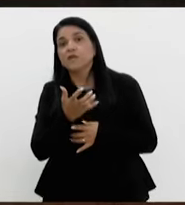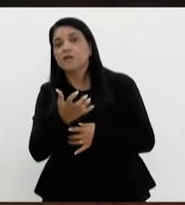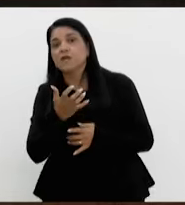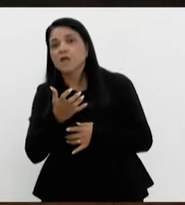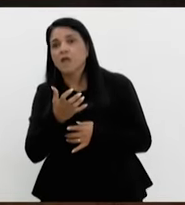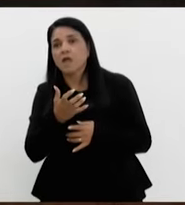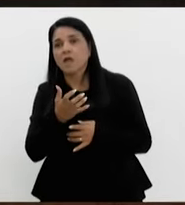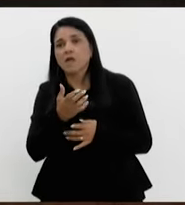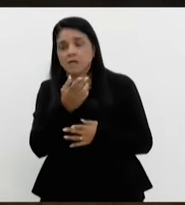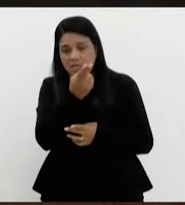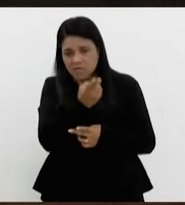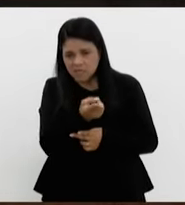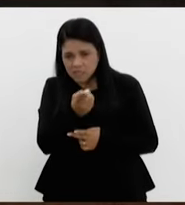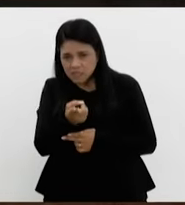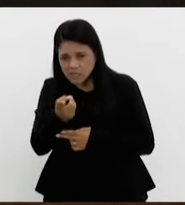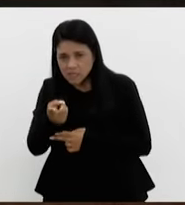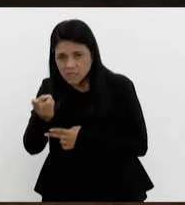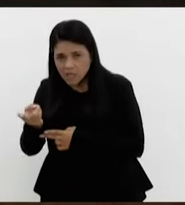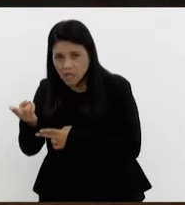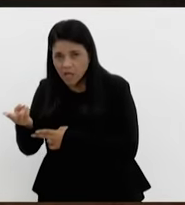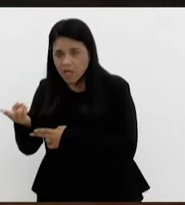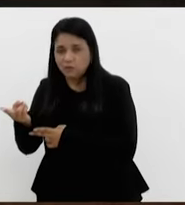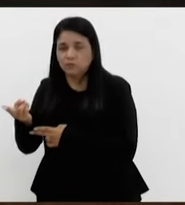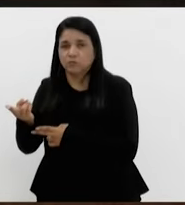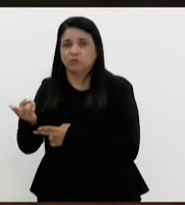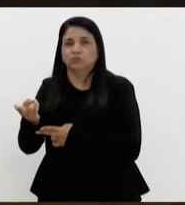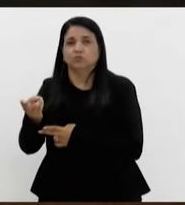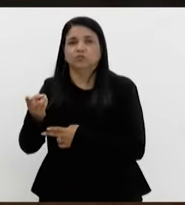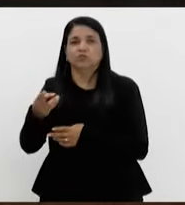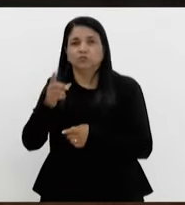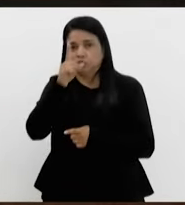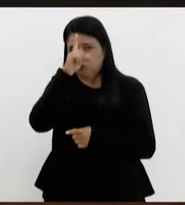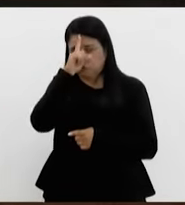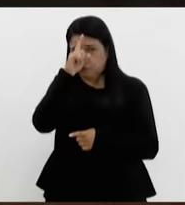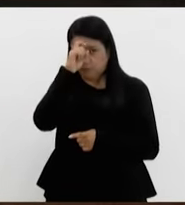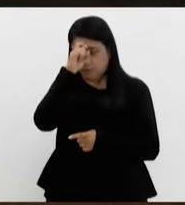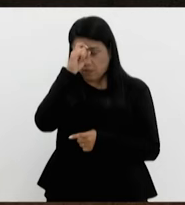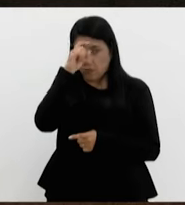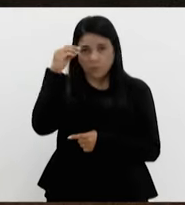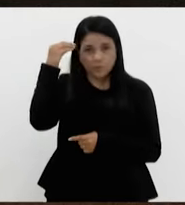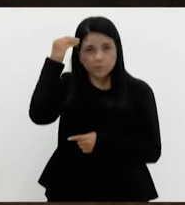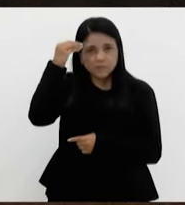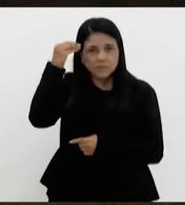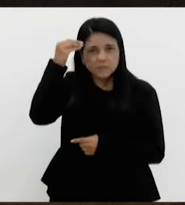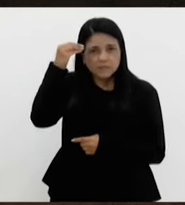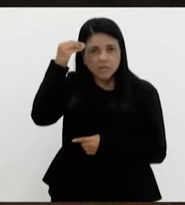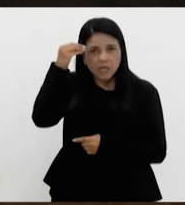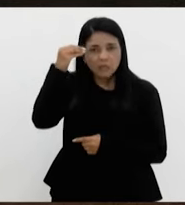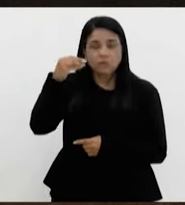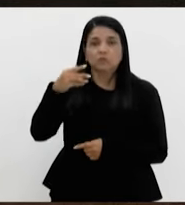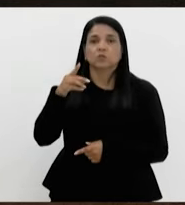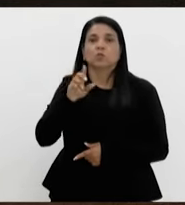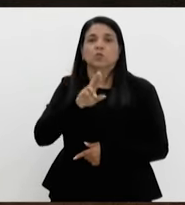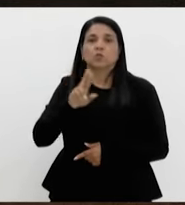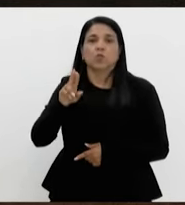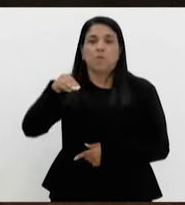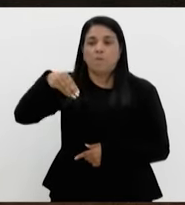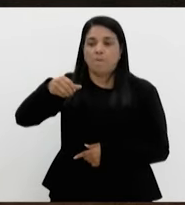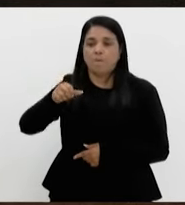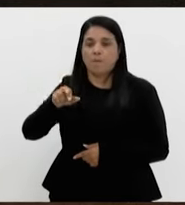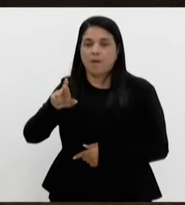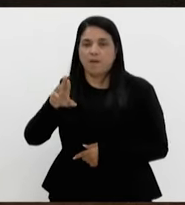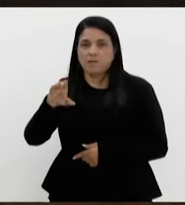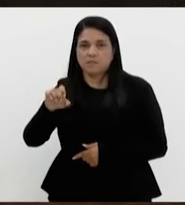seja internado por custódia no Hospital Psiquiátrico de Niterói o senhor Marcelo da Costa de